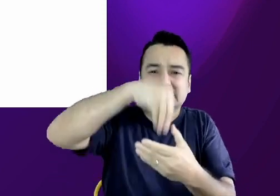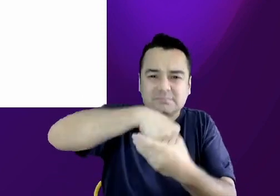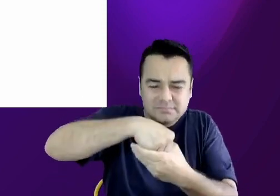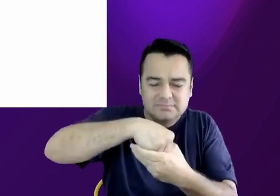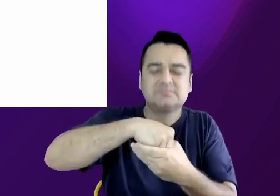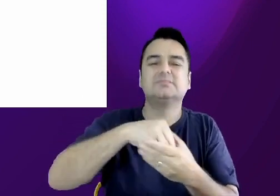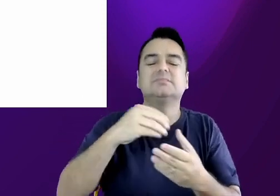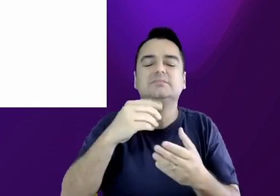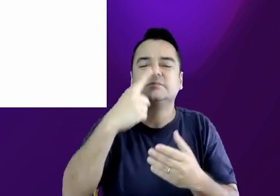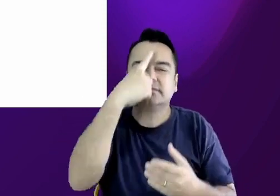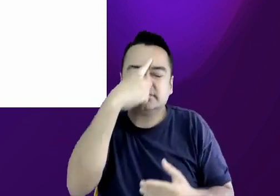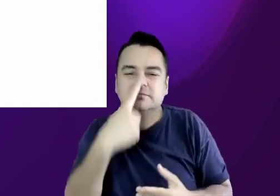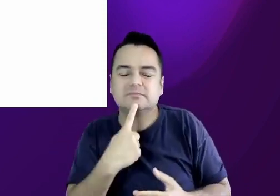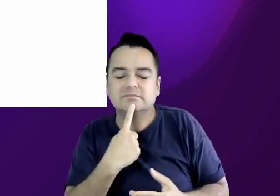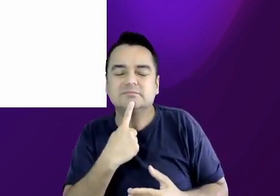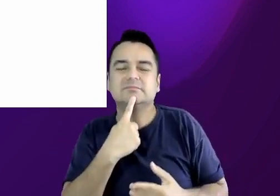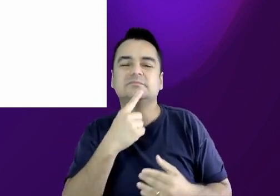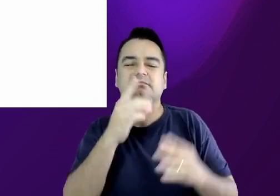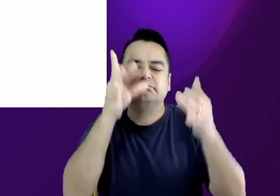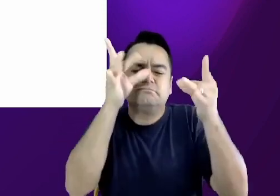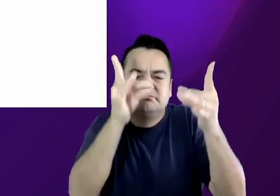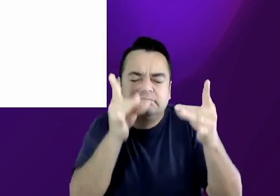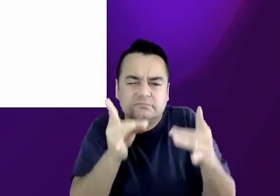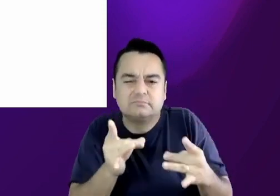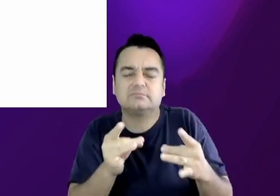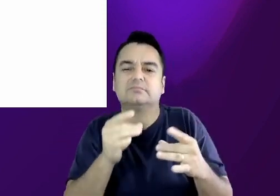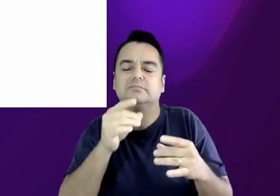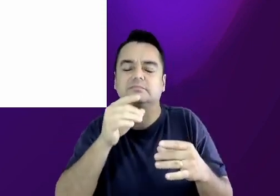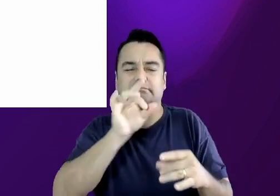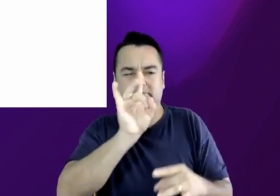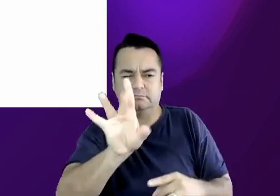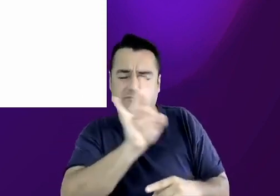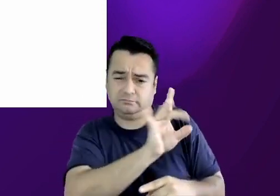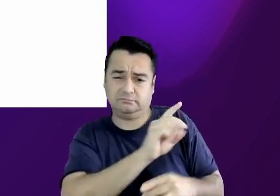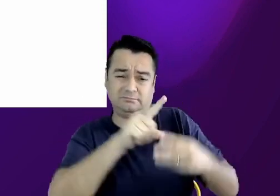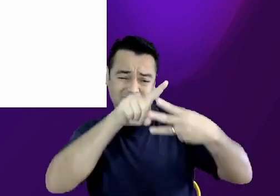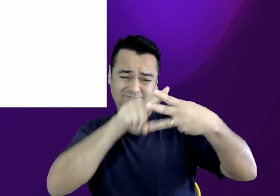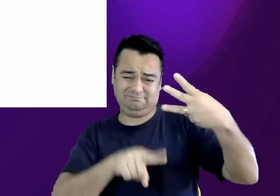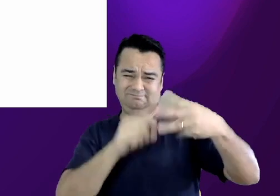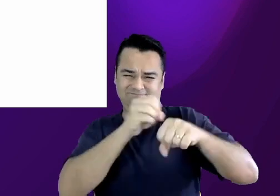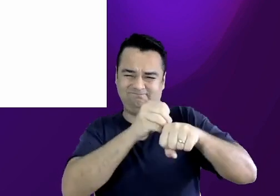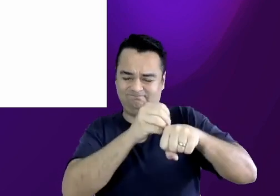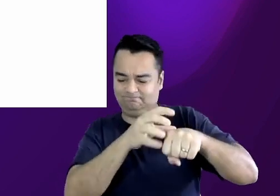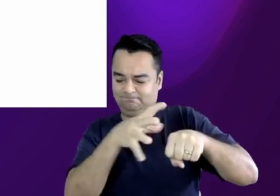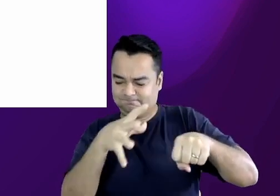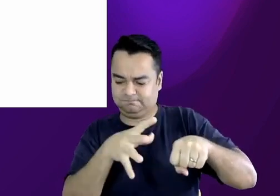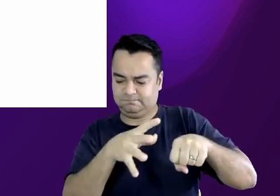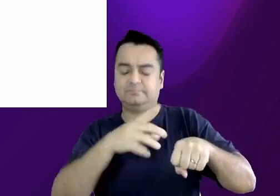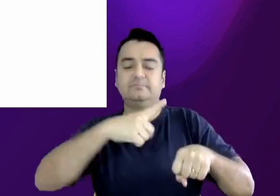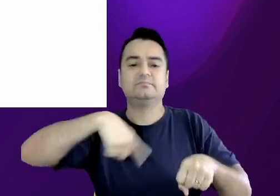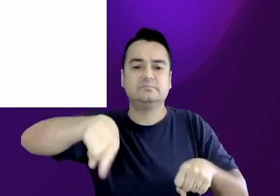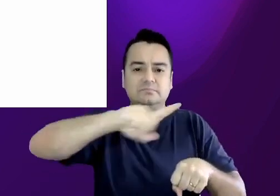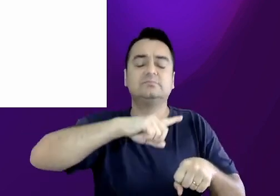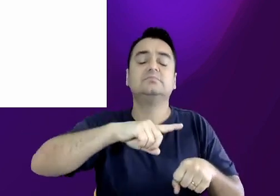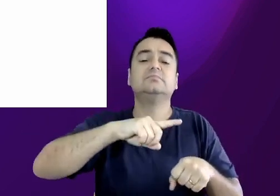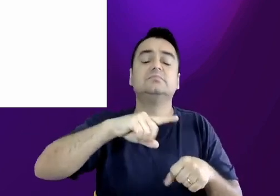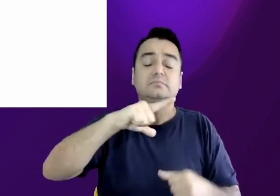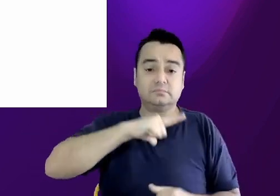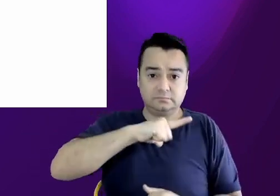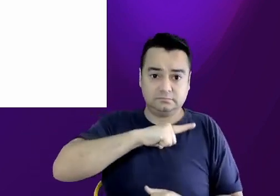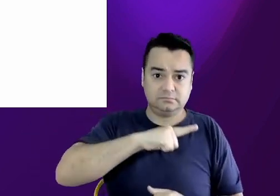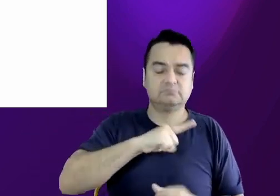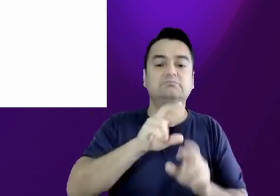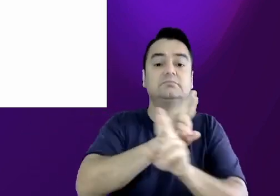molecular, das características desses três tumores, né, diferentes, a gente tem uma